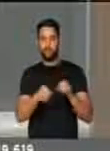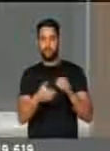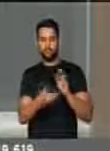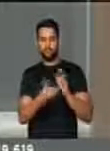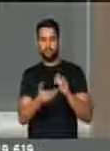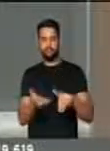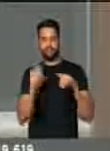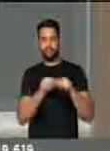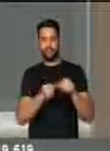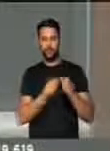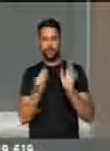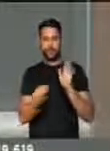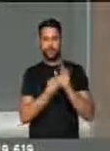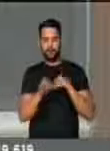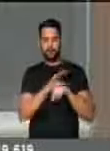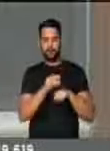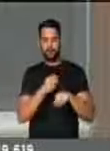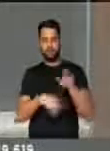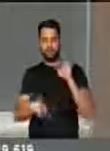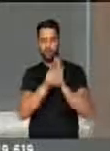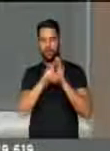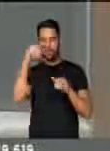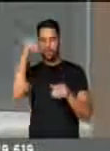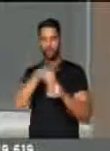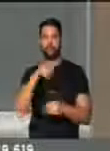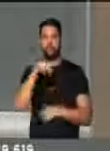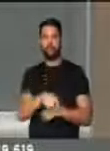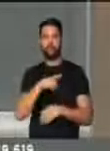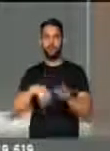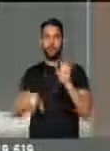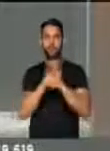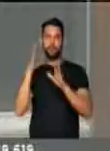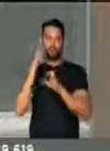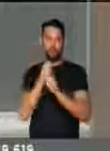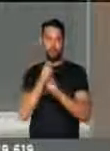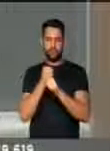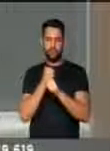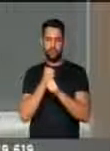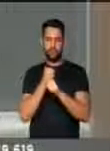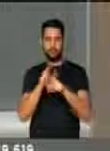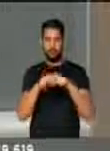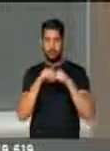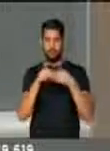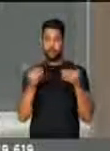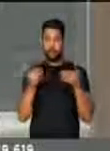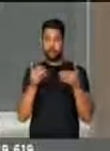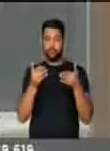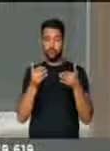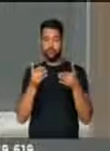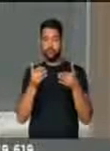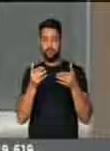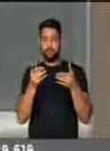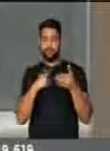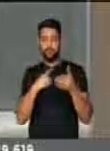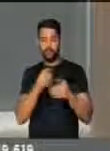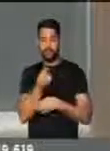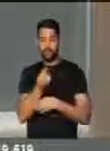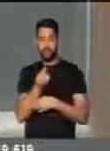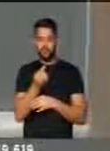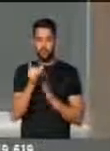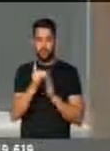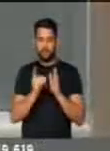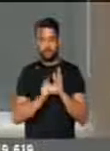Congresso, está na Constituição e está na lei que nós votamos, que é a lei orçamentária. Faltam 10. Portanto, esses 6